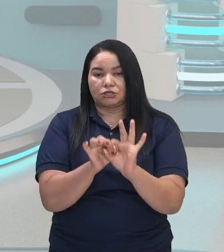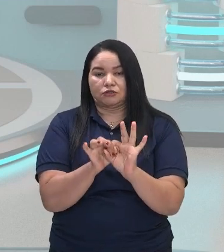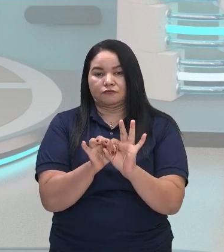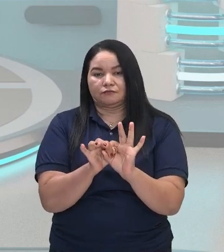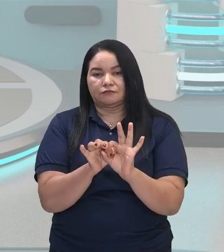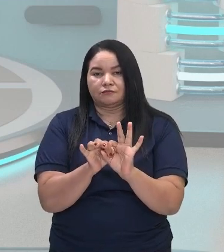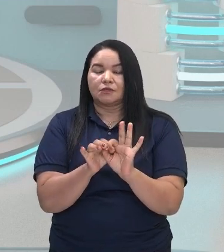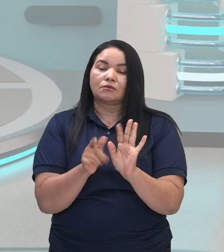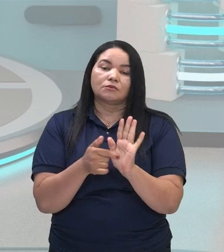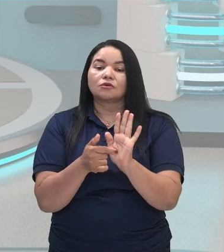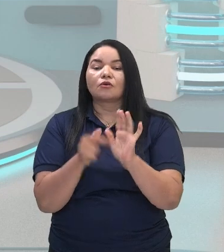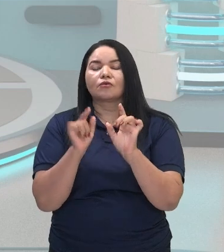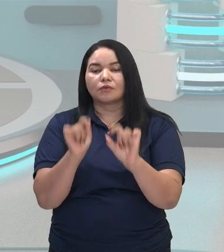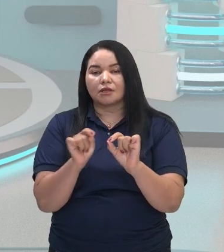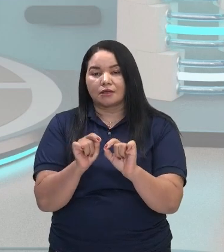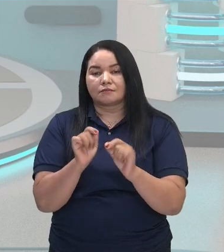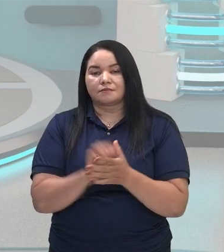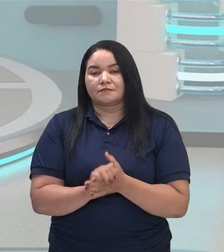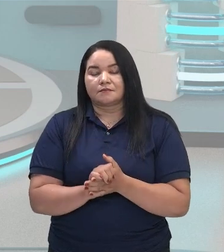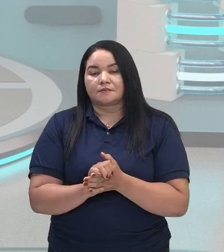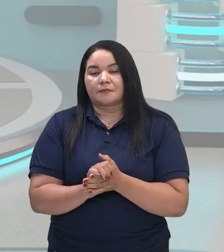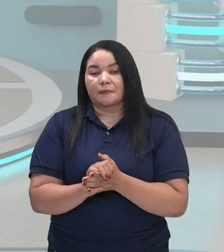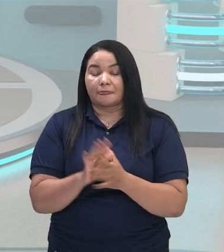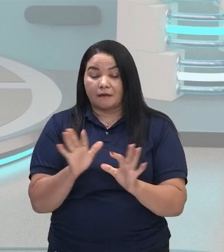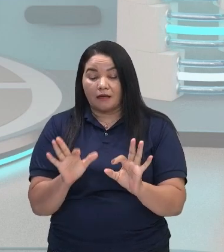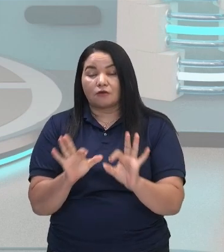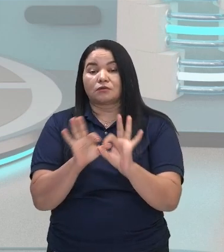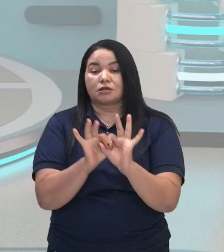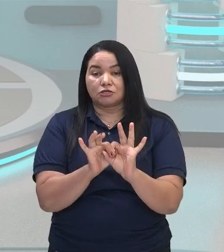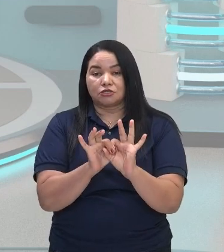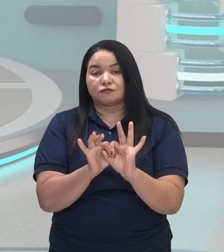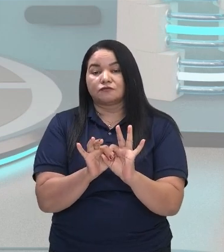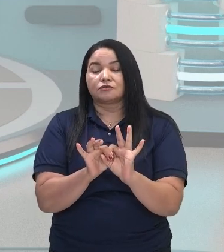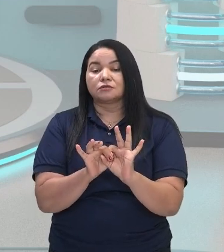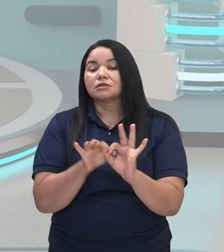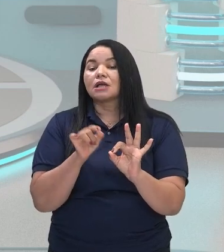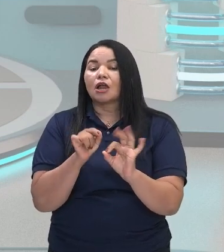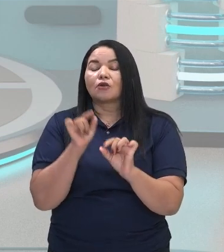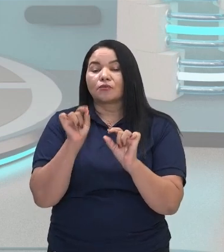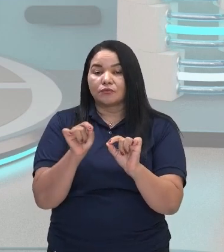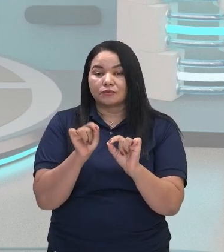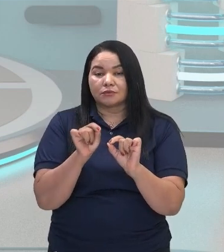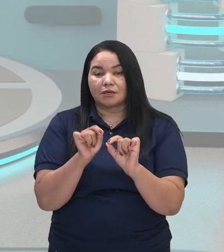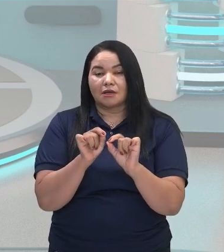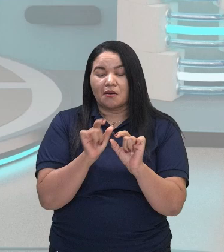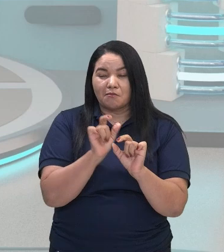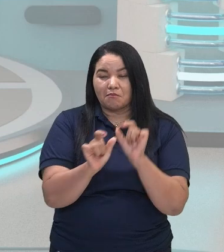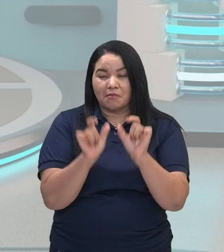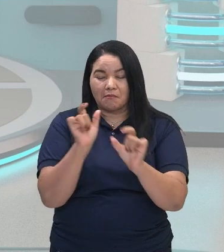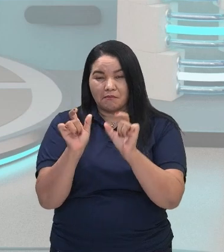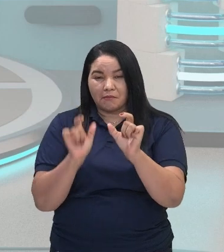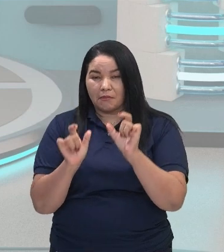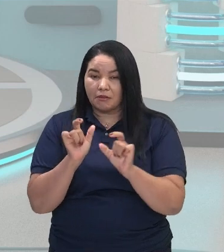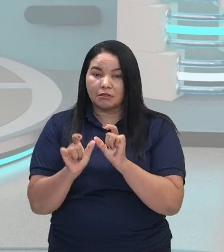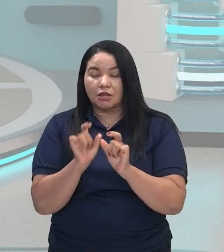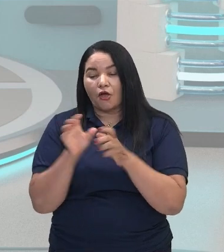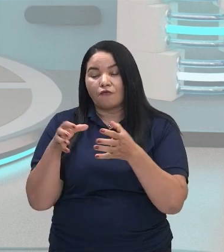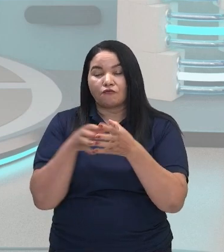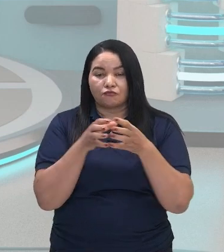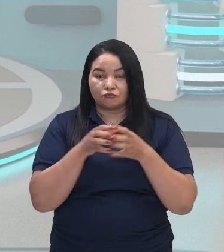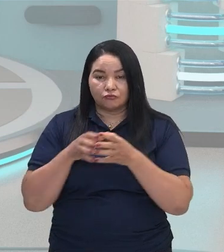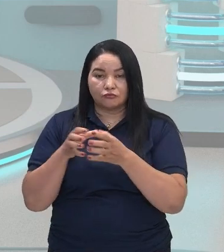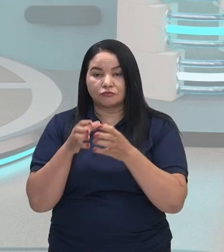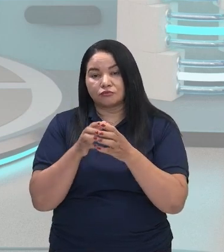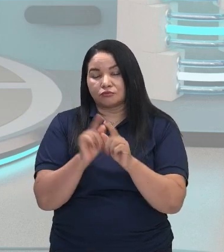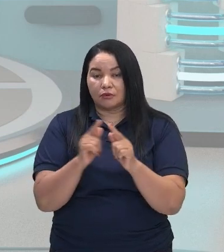reforça aquela ideia que a gente fala sempre. As linking words, elas são várias palavras de várias classes gramaticais que, a